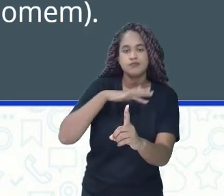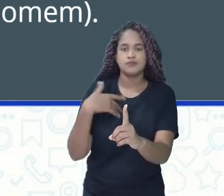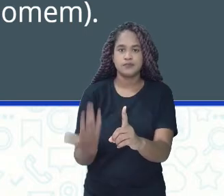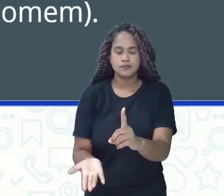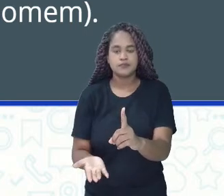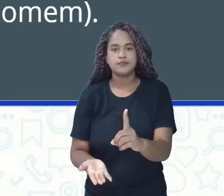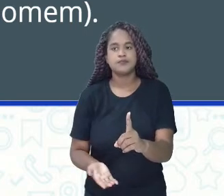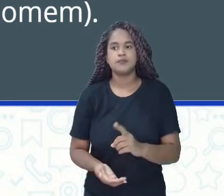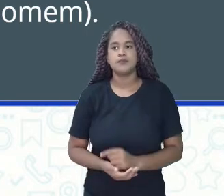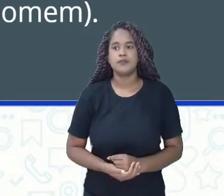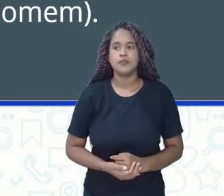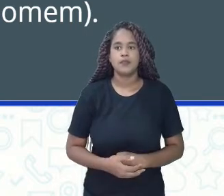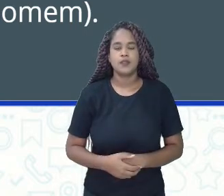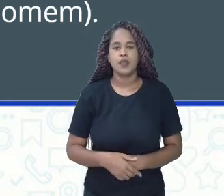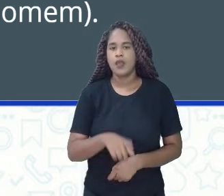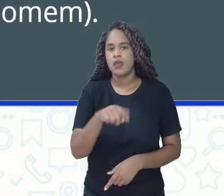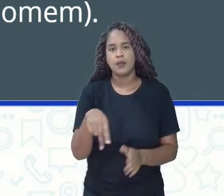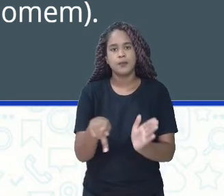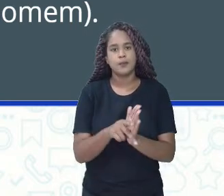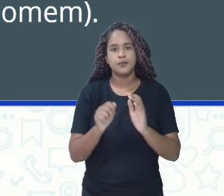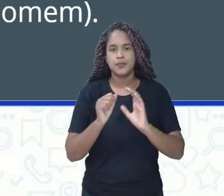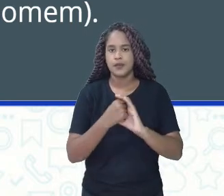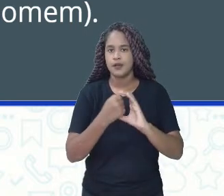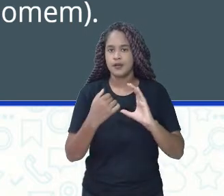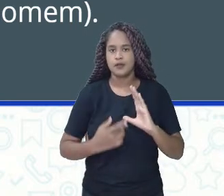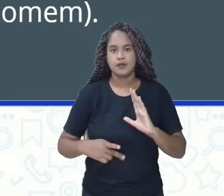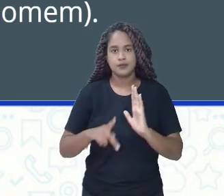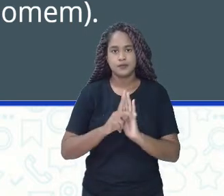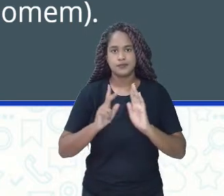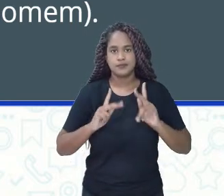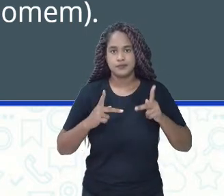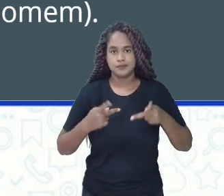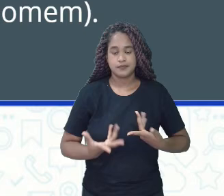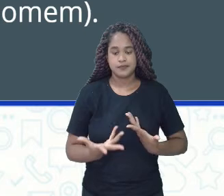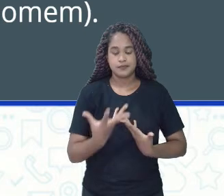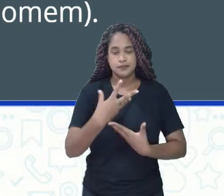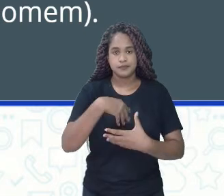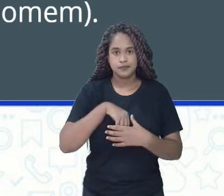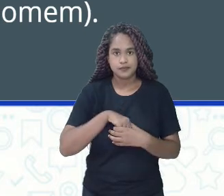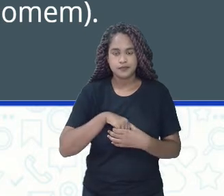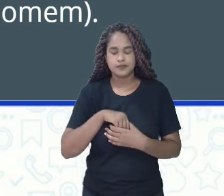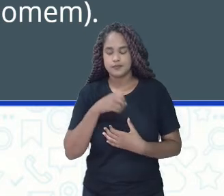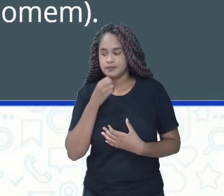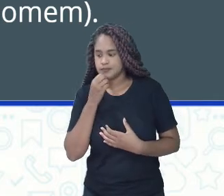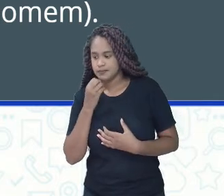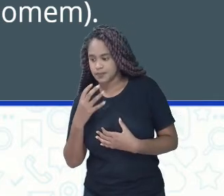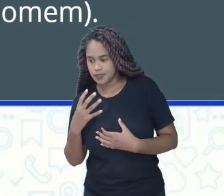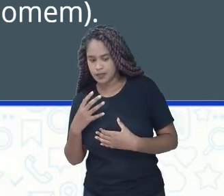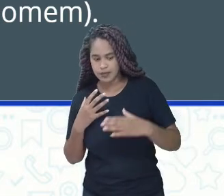indissociáveis e inerentes ao homem. O bem e o mal ocupam espaços diferentes, o